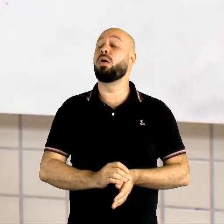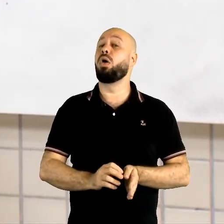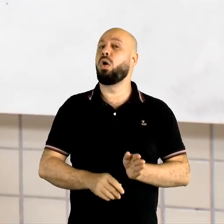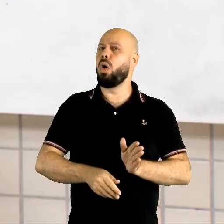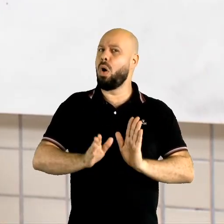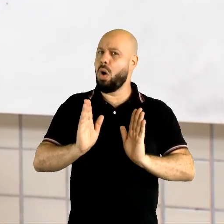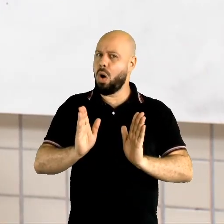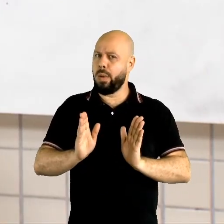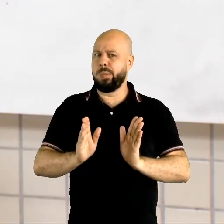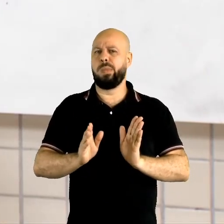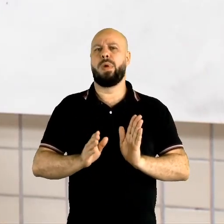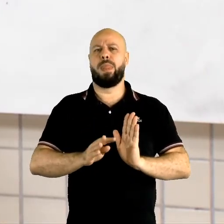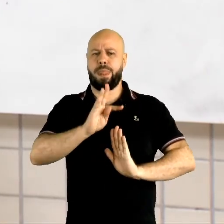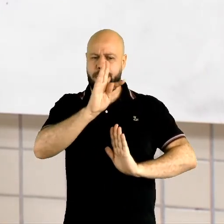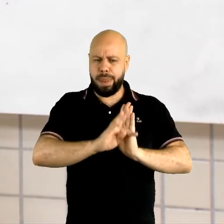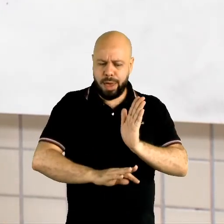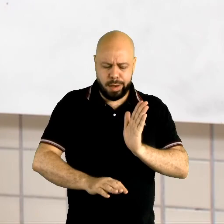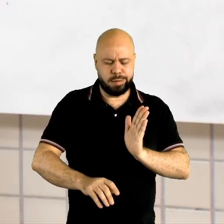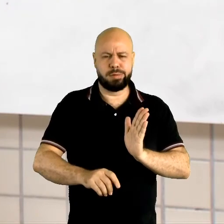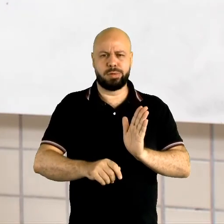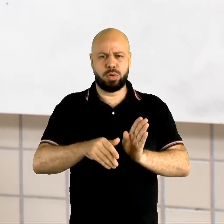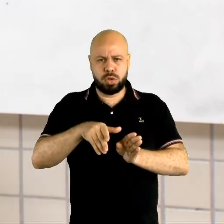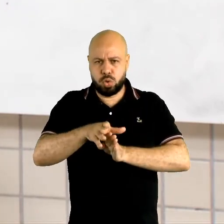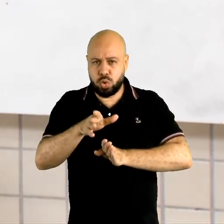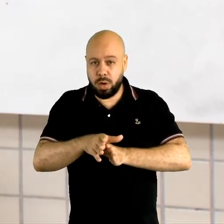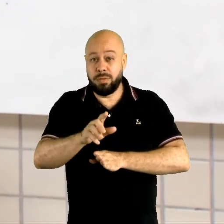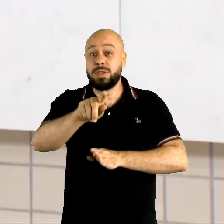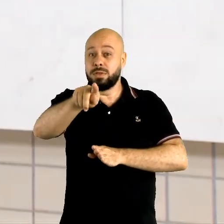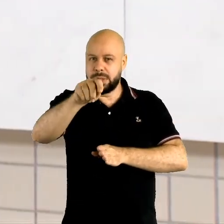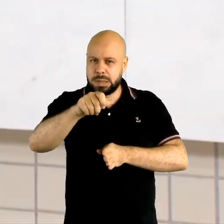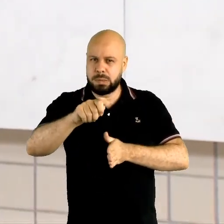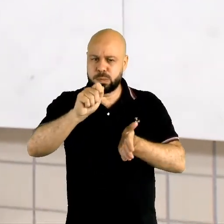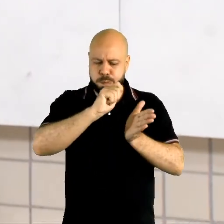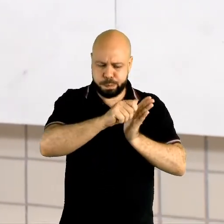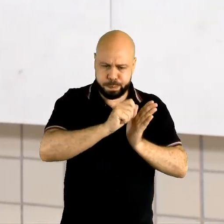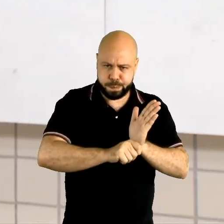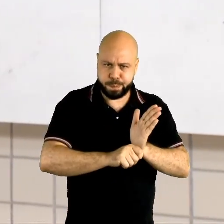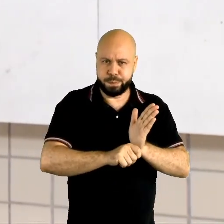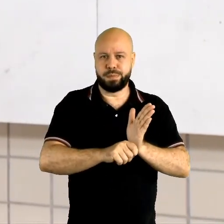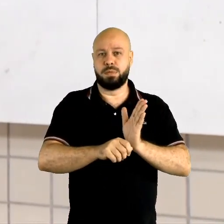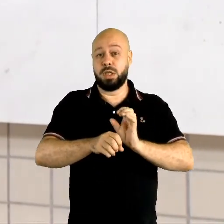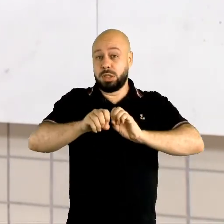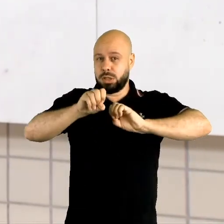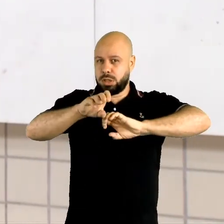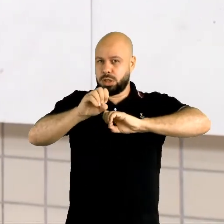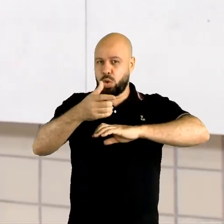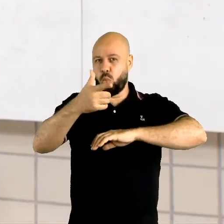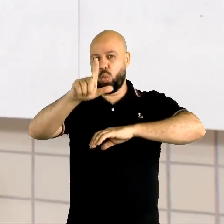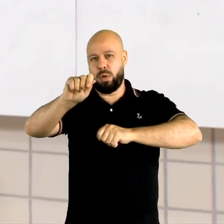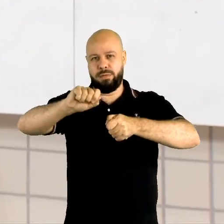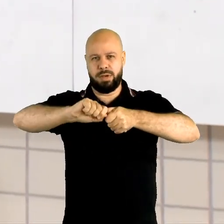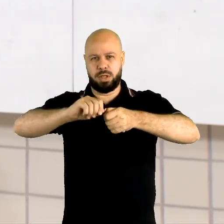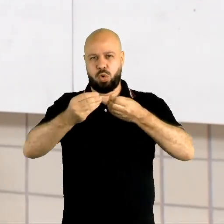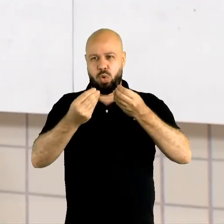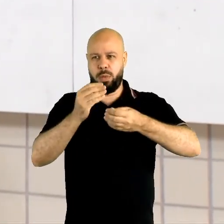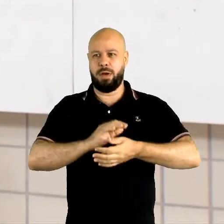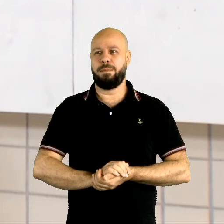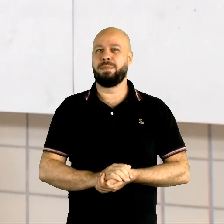alguém, ensina alguém a fazer alguma coisa. E agora, mais